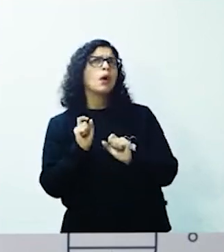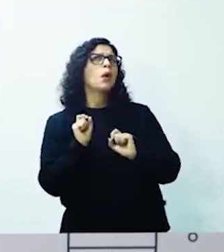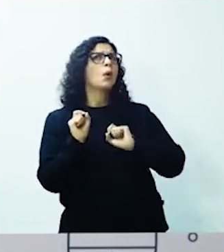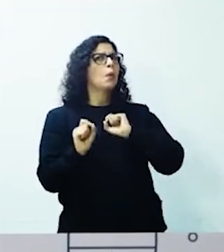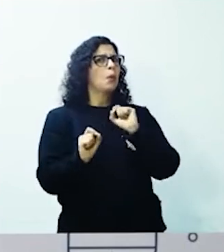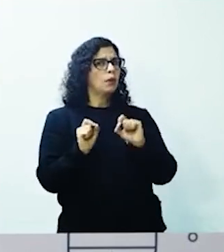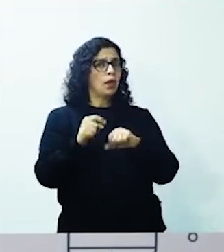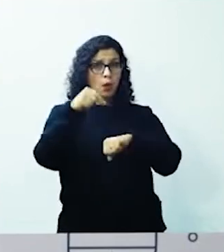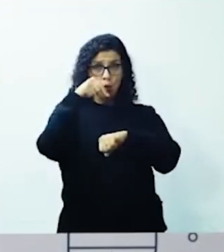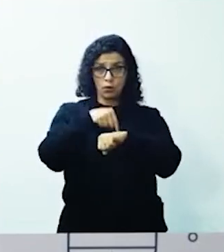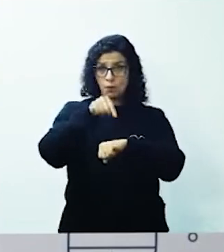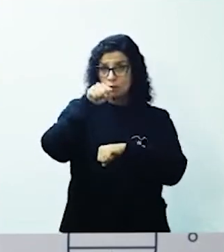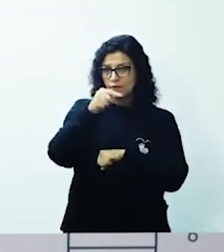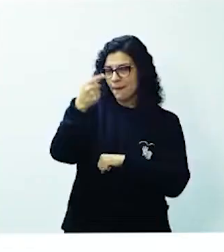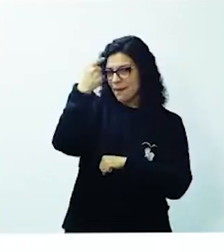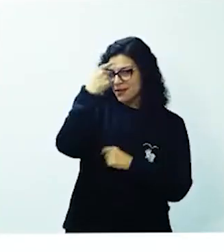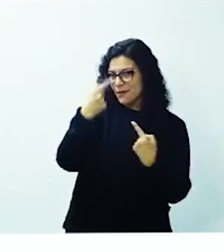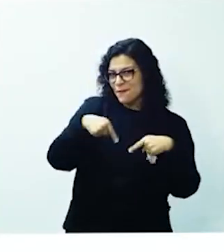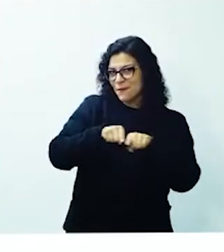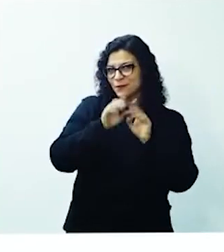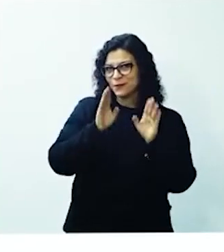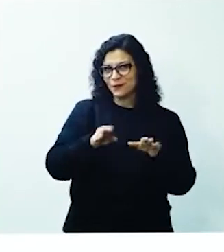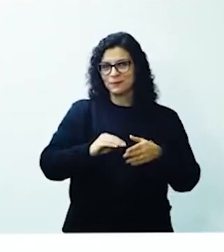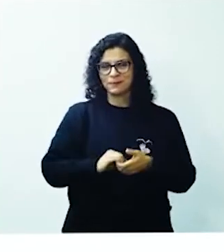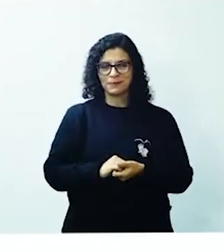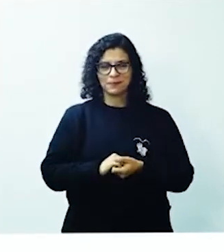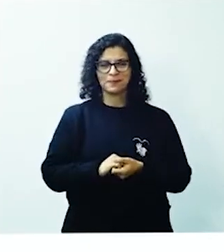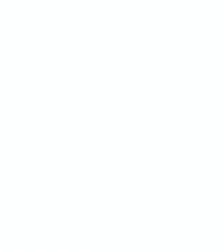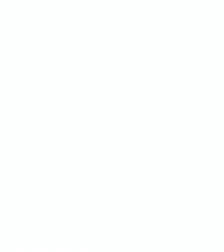mudar? Vou dar mais um tempinho para você e eu já volto.